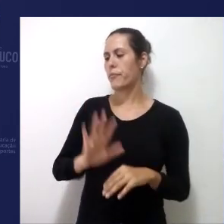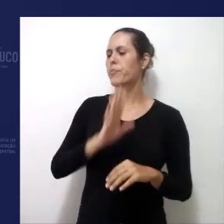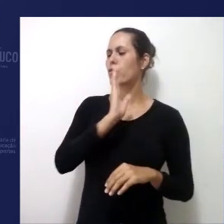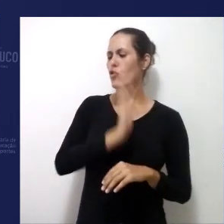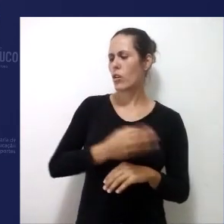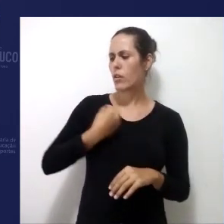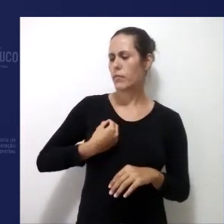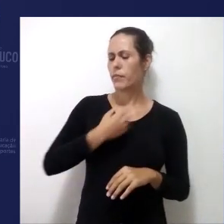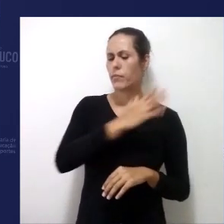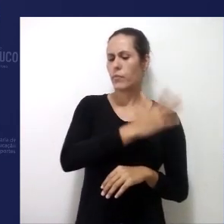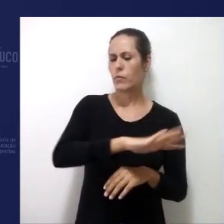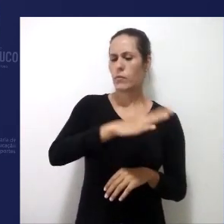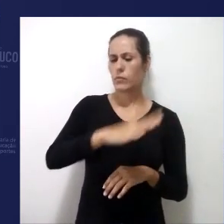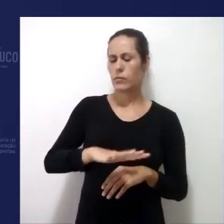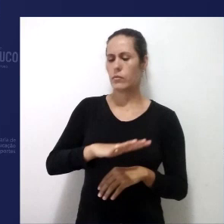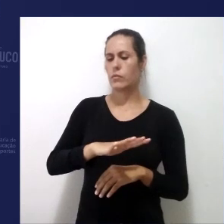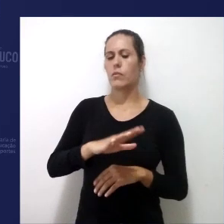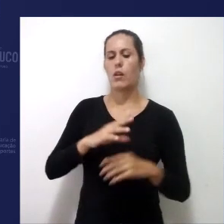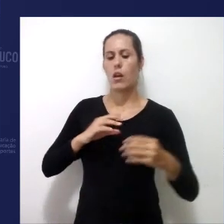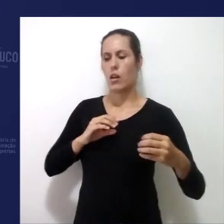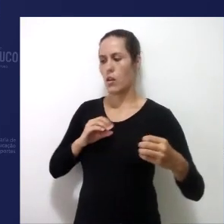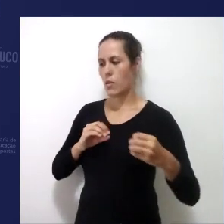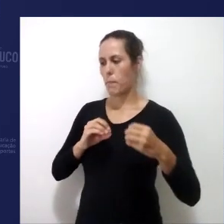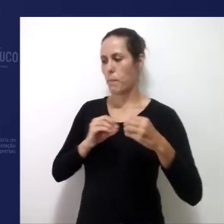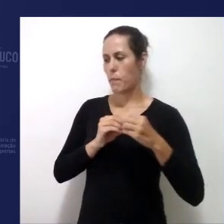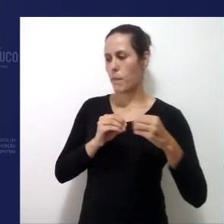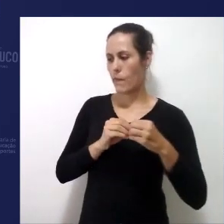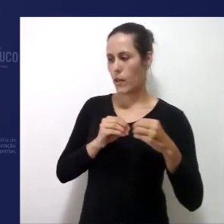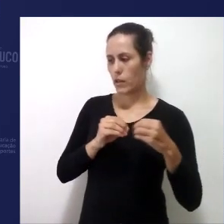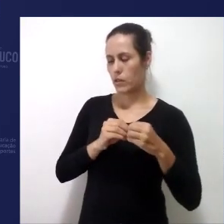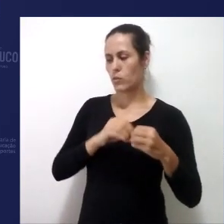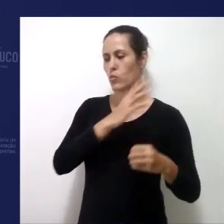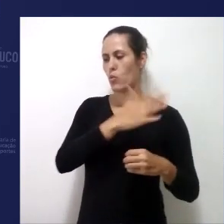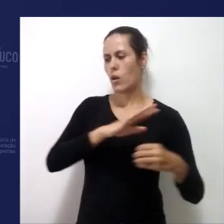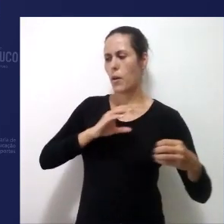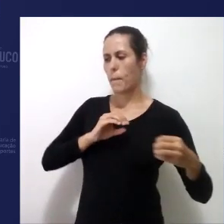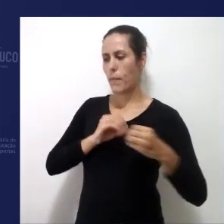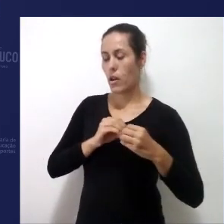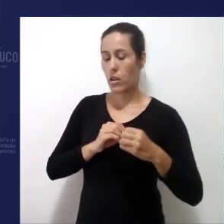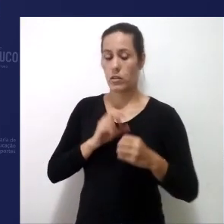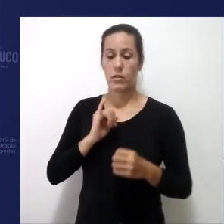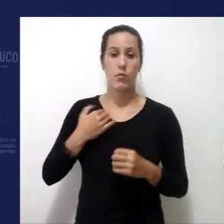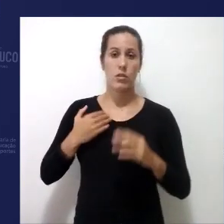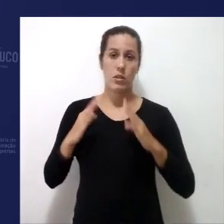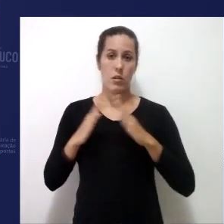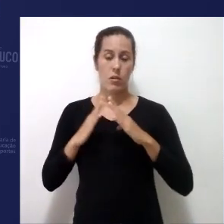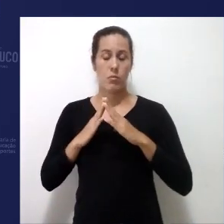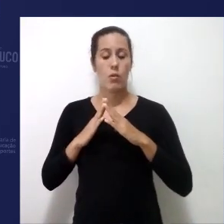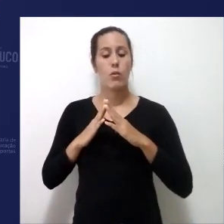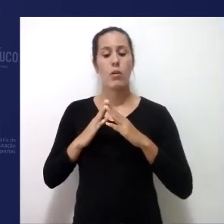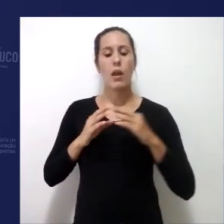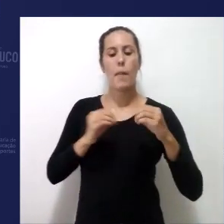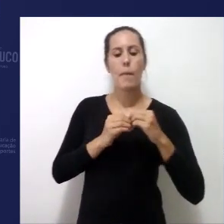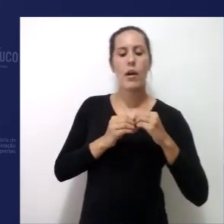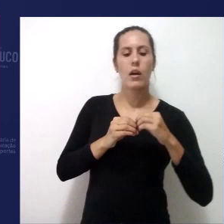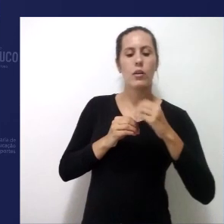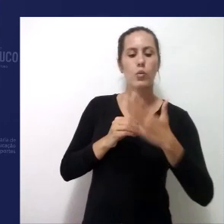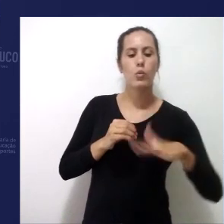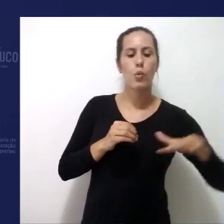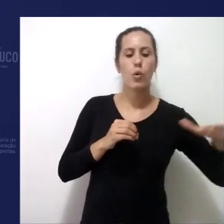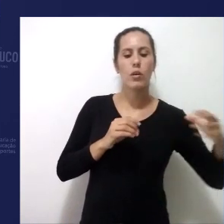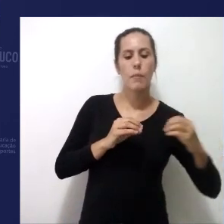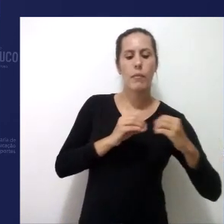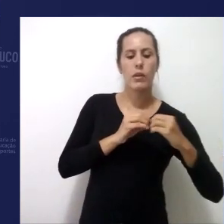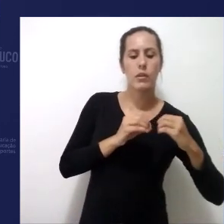fator climático relacionado à proximidade de mares e oceanos. Então, se você está mais